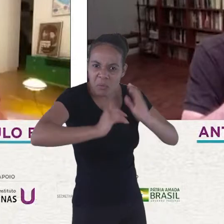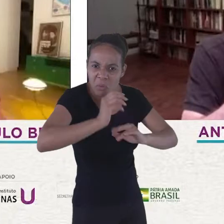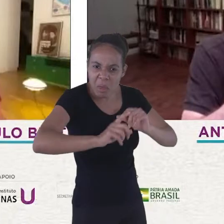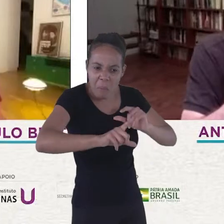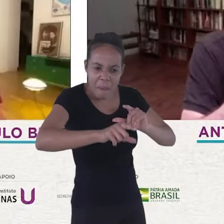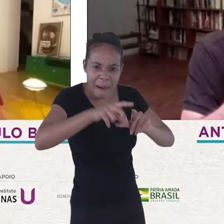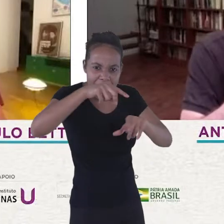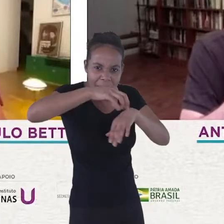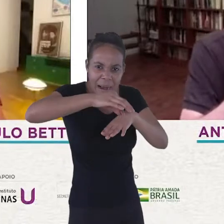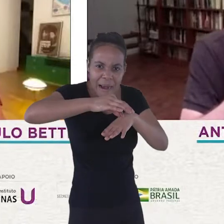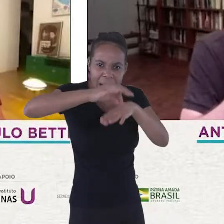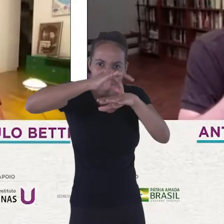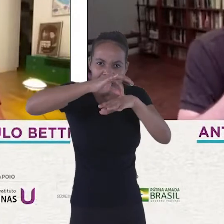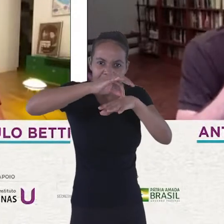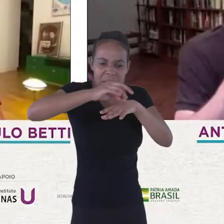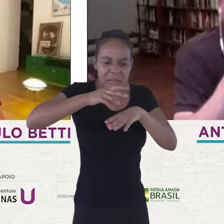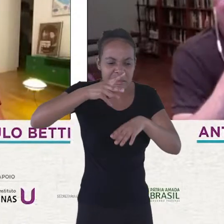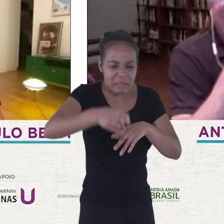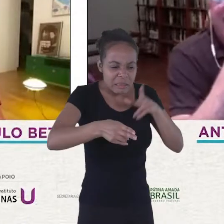partes.